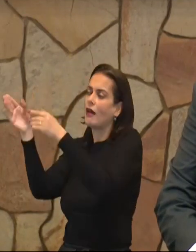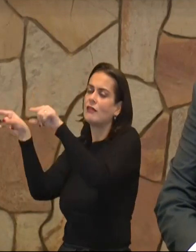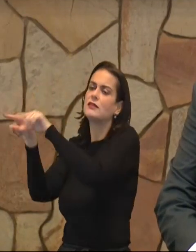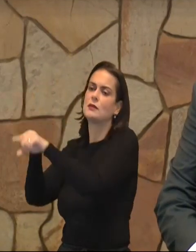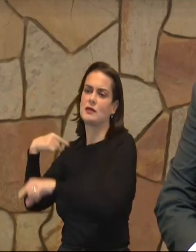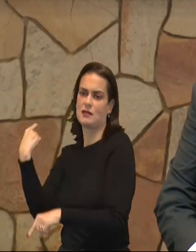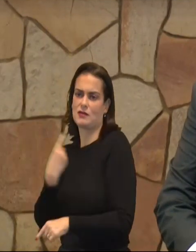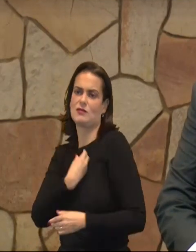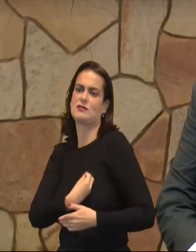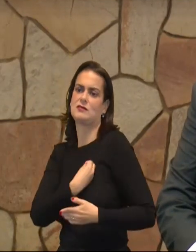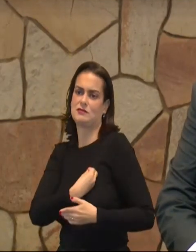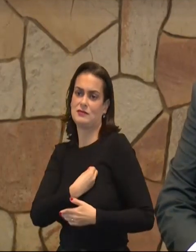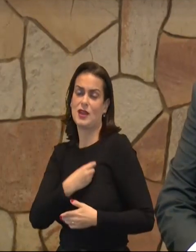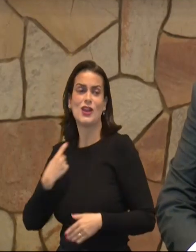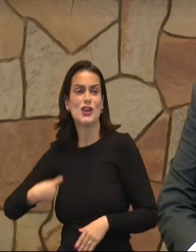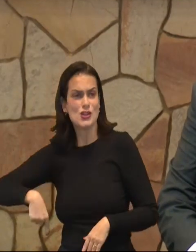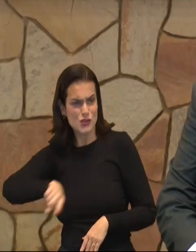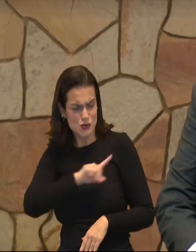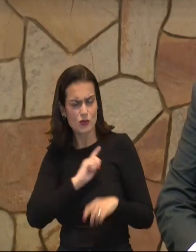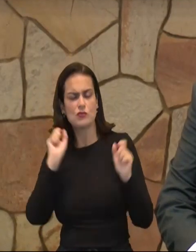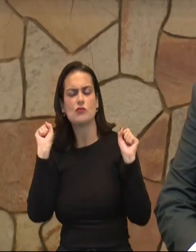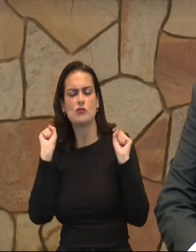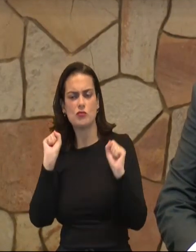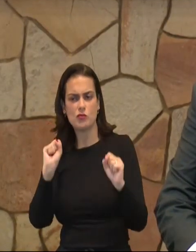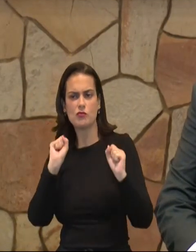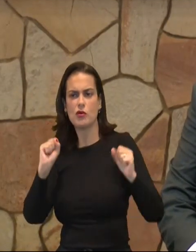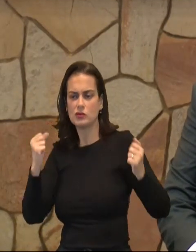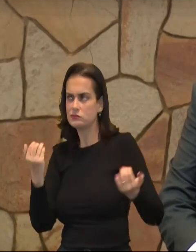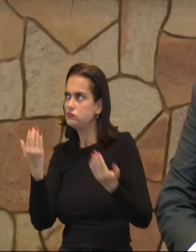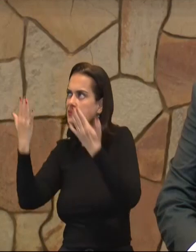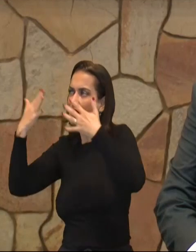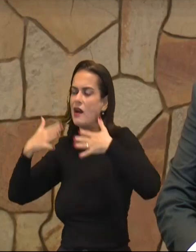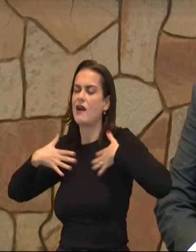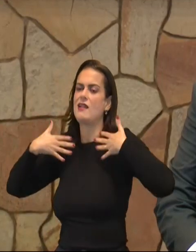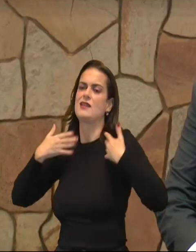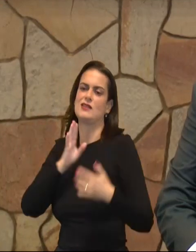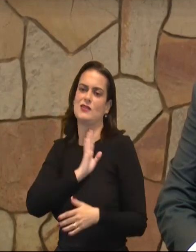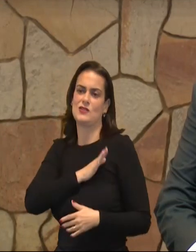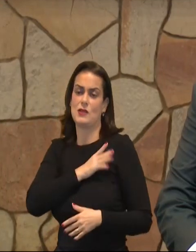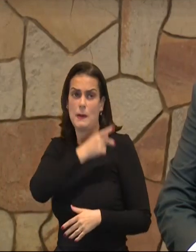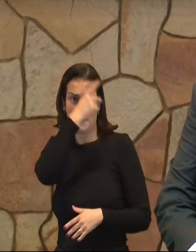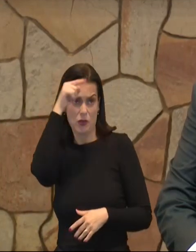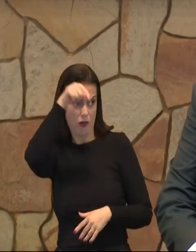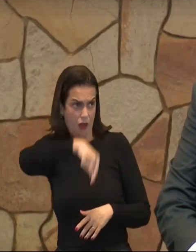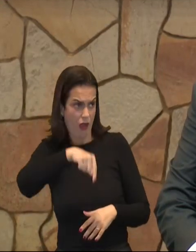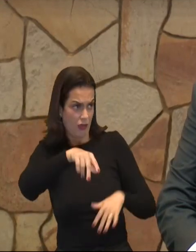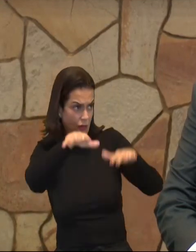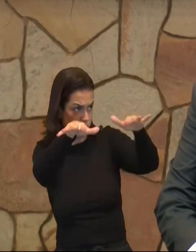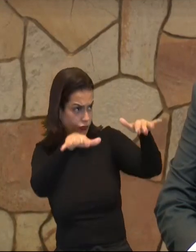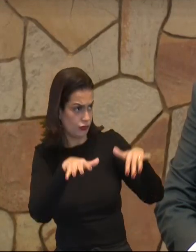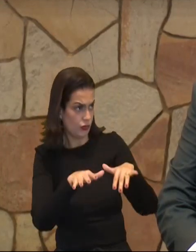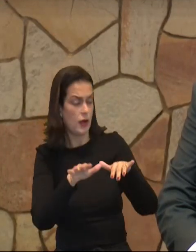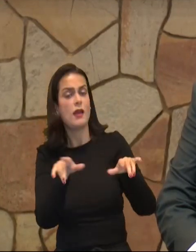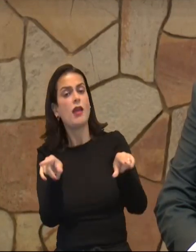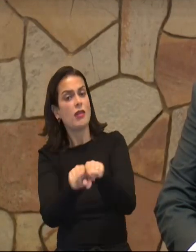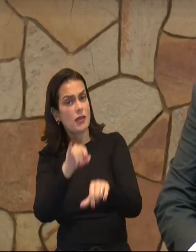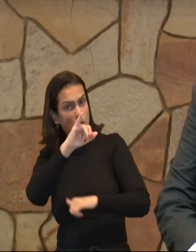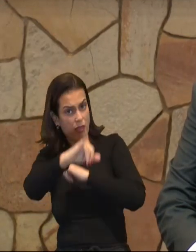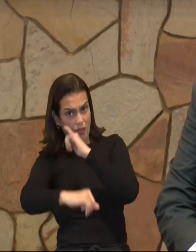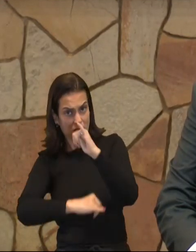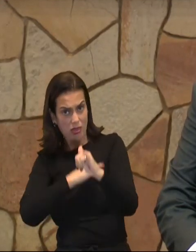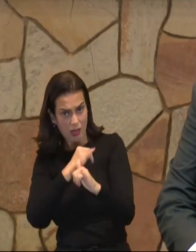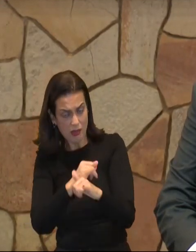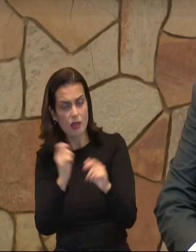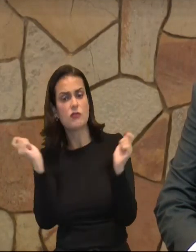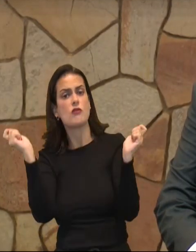possamos contribuir com alegria em nosso coração, aqueles que estão presencialmente aqui no templo, mas você também que cultua conosco pela internet,